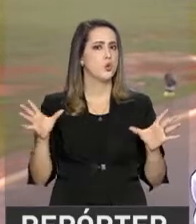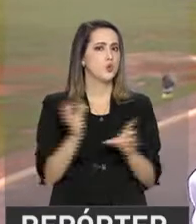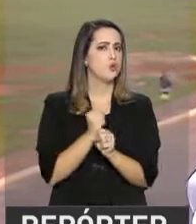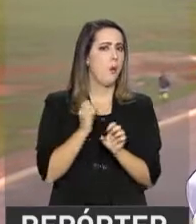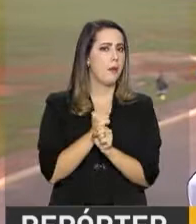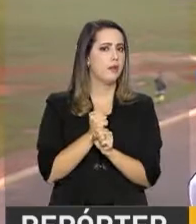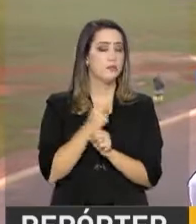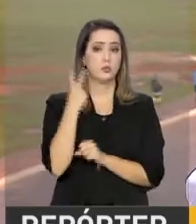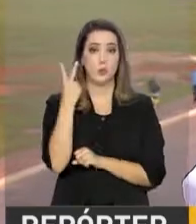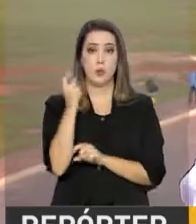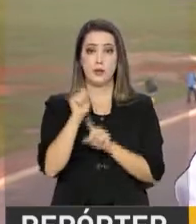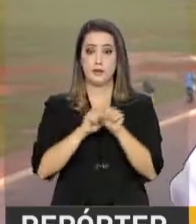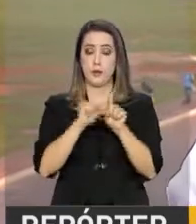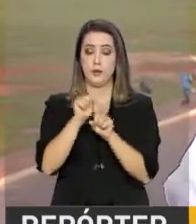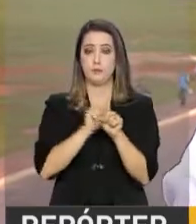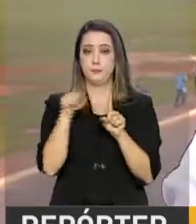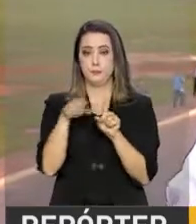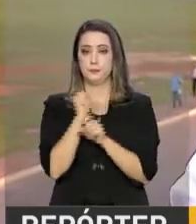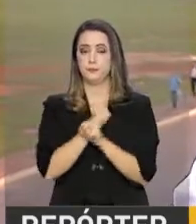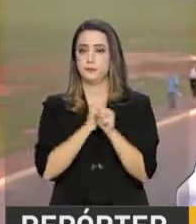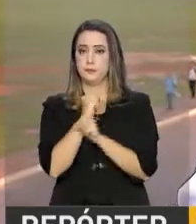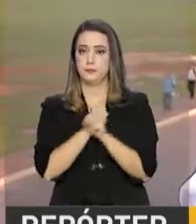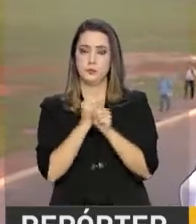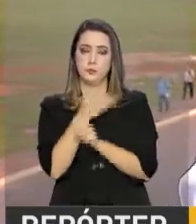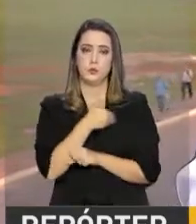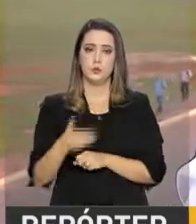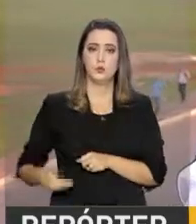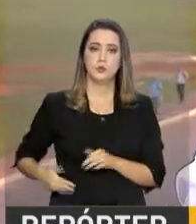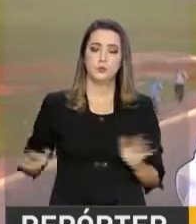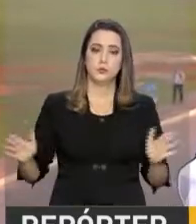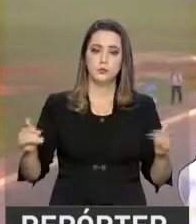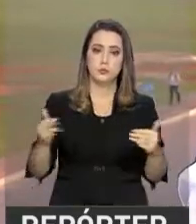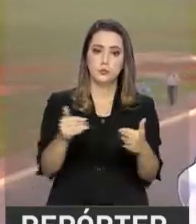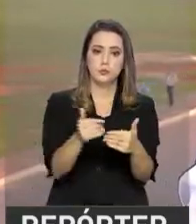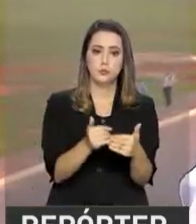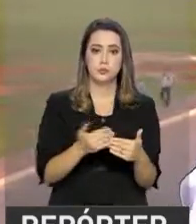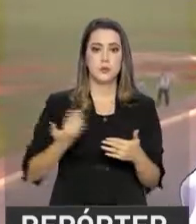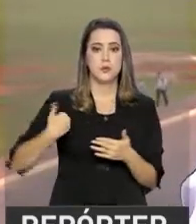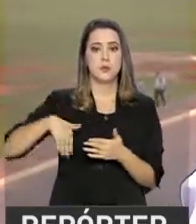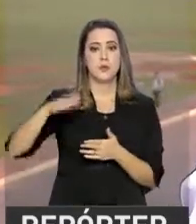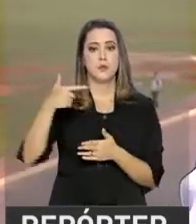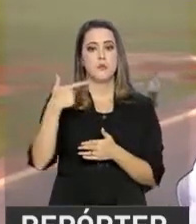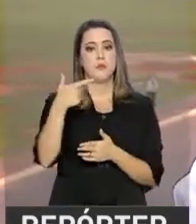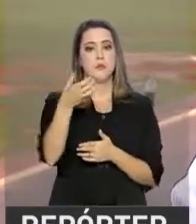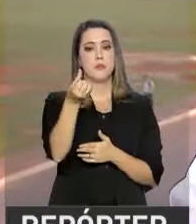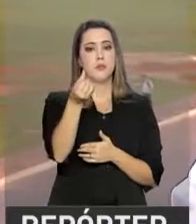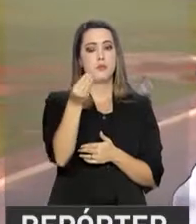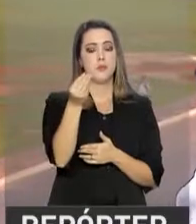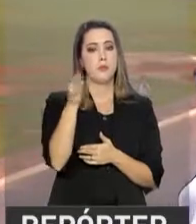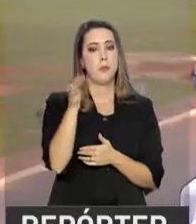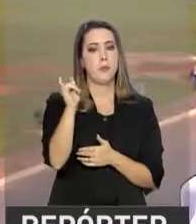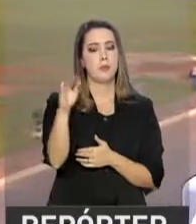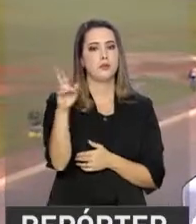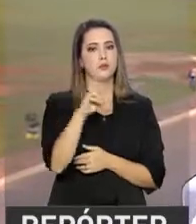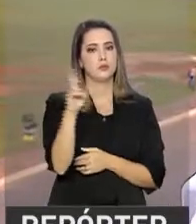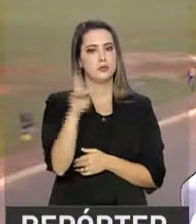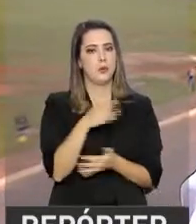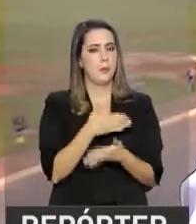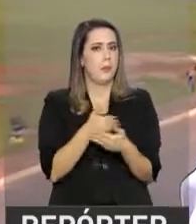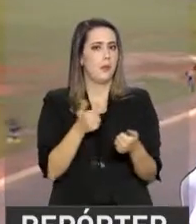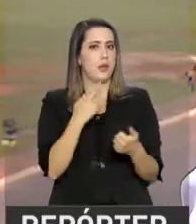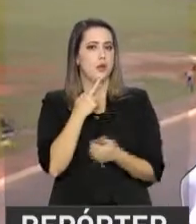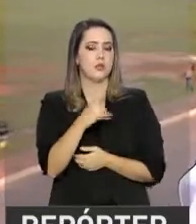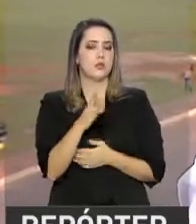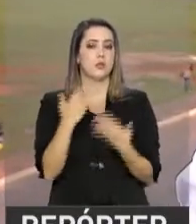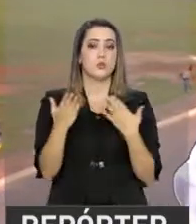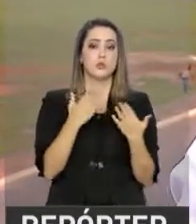dos 2 primeiros meses deste ano, o governo arrecadou mais de 260 bilhões de reais. O melhor resultado